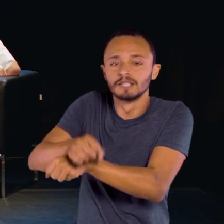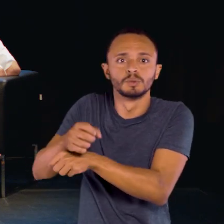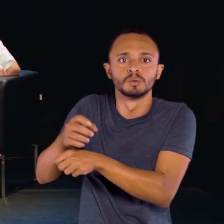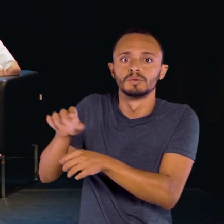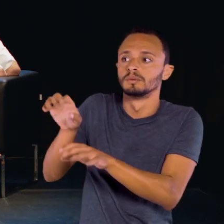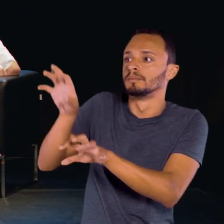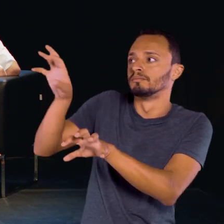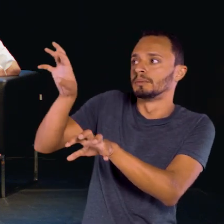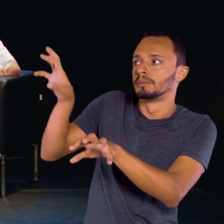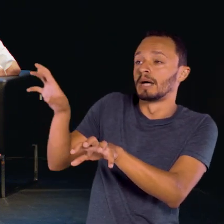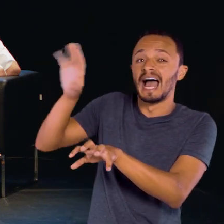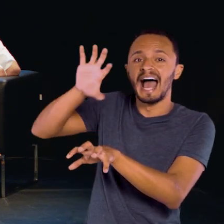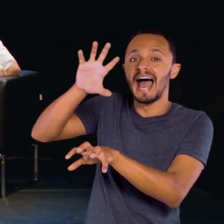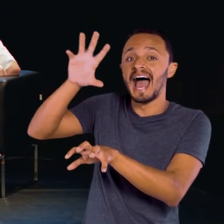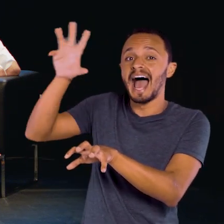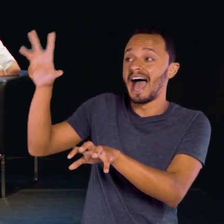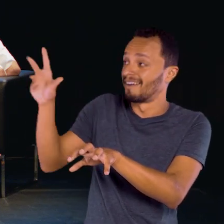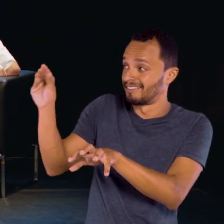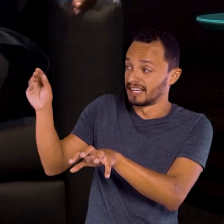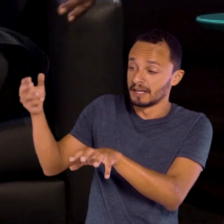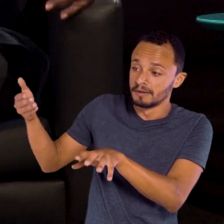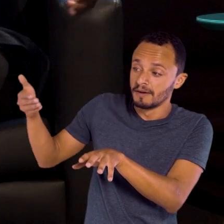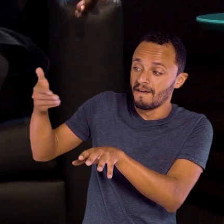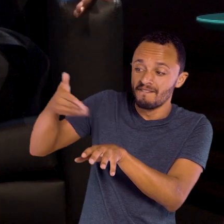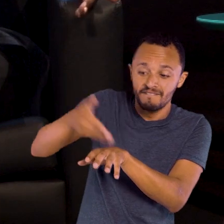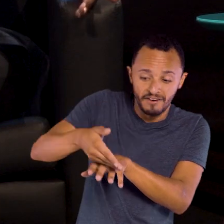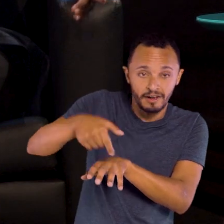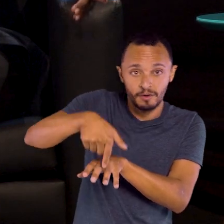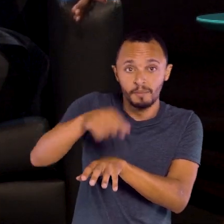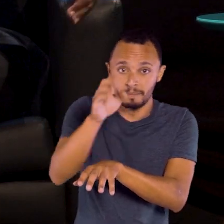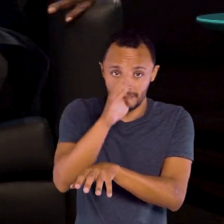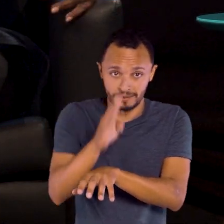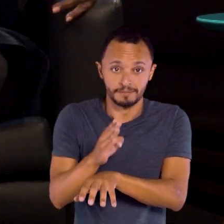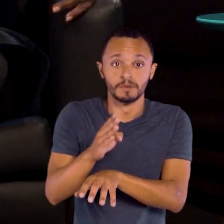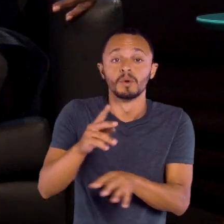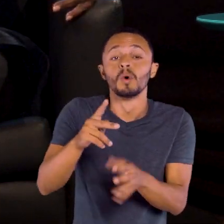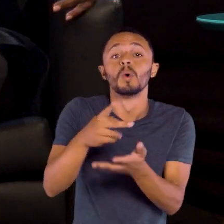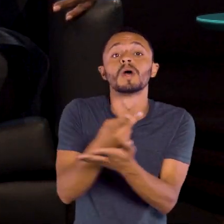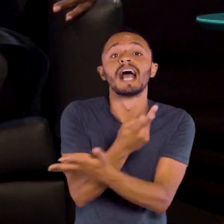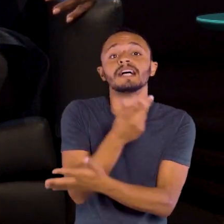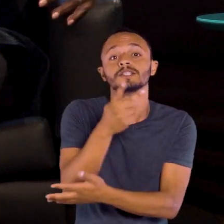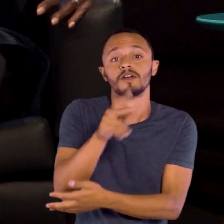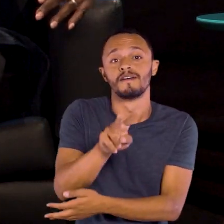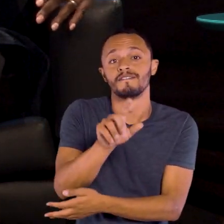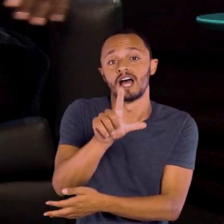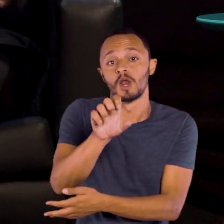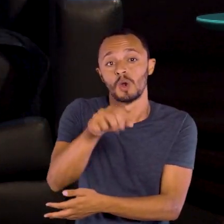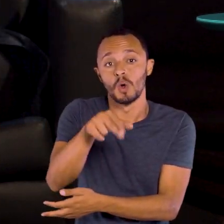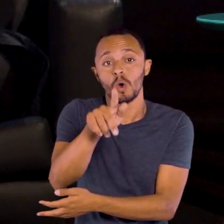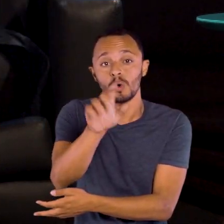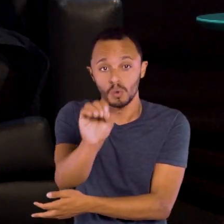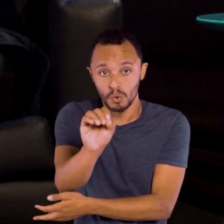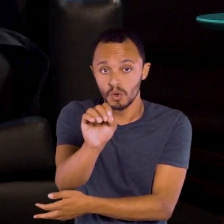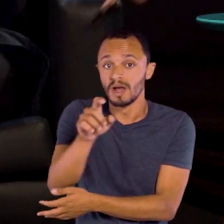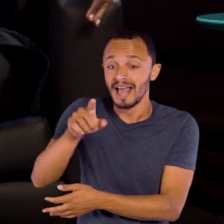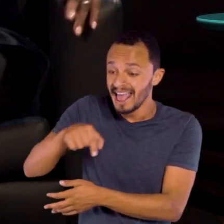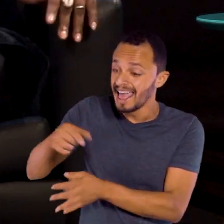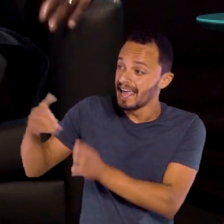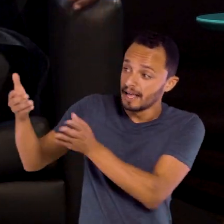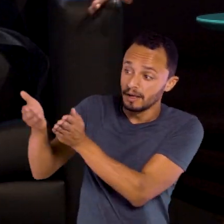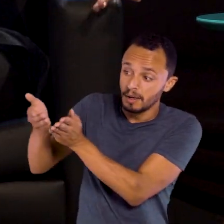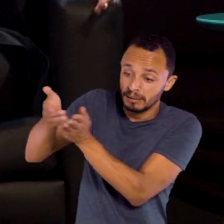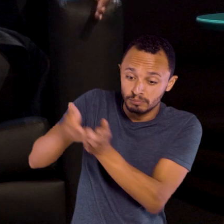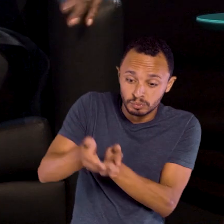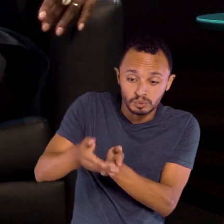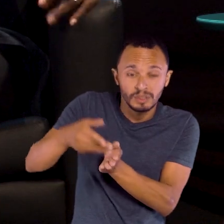de diversos pontos da África. Então, na verdade, se torna o Cais do Valongo o maior porto de